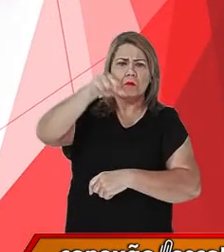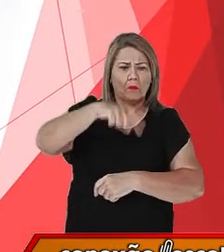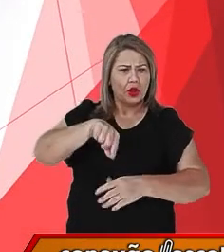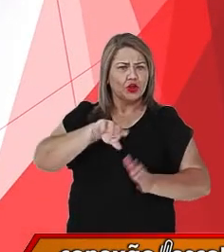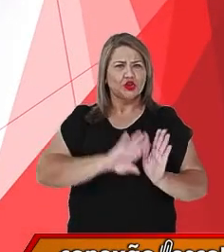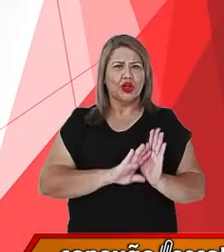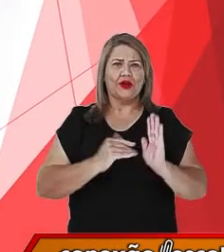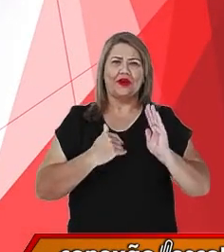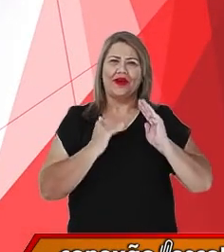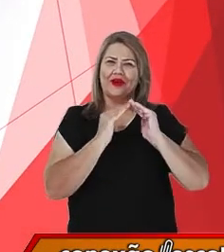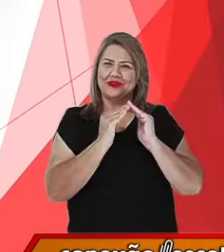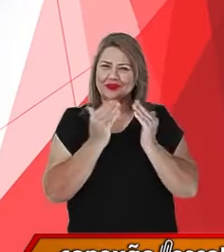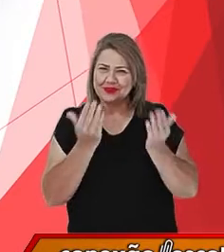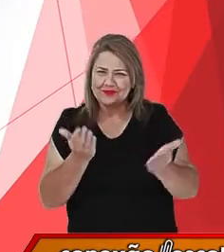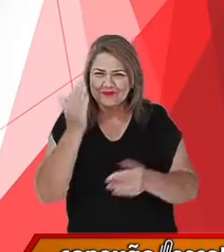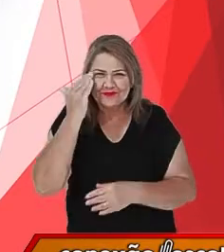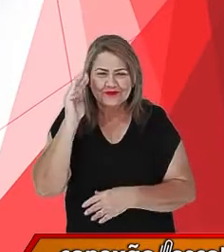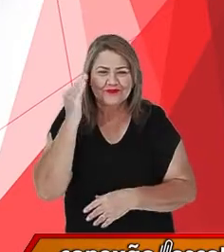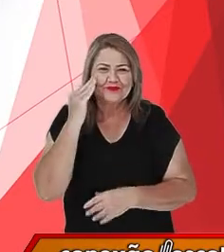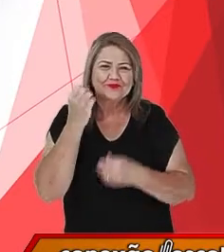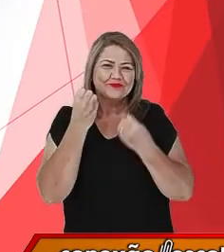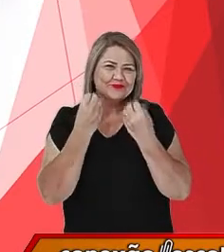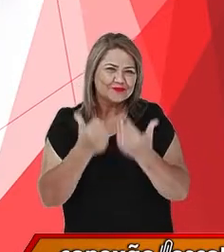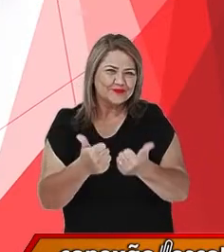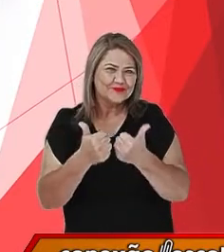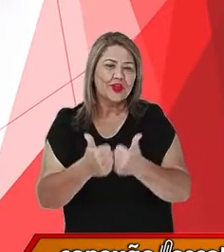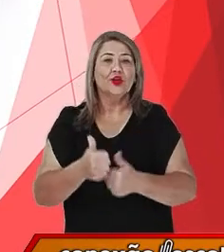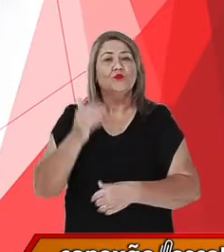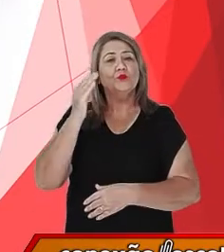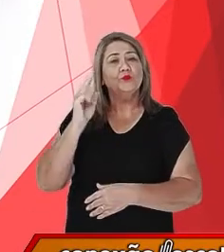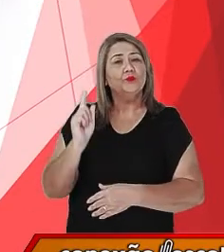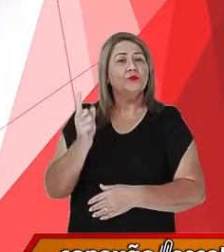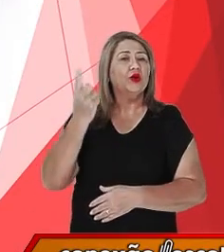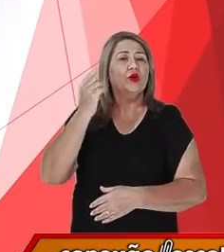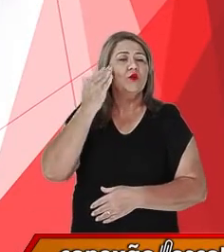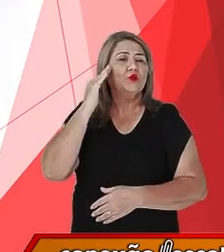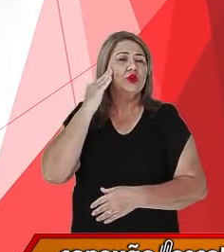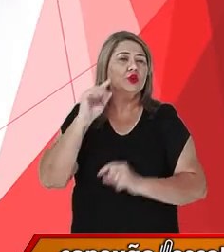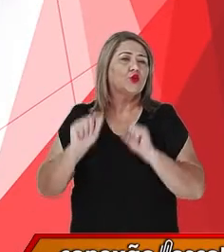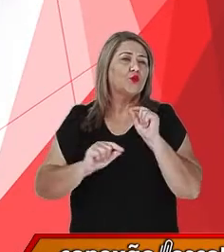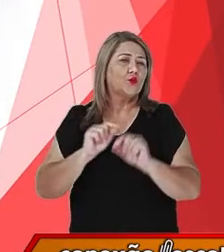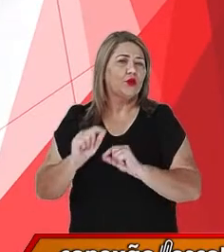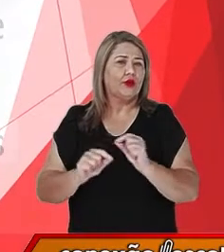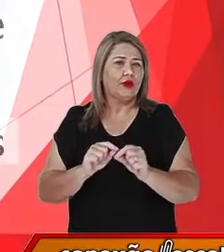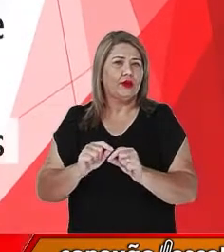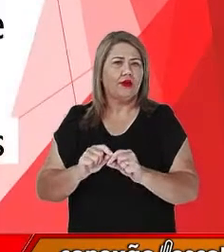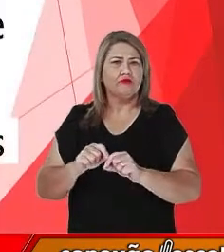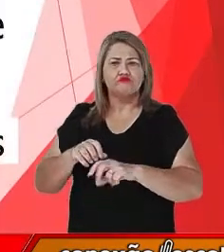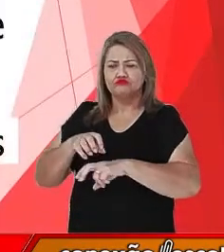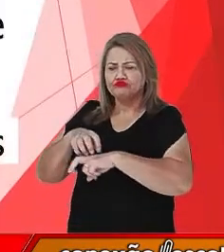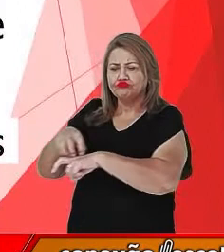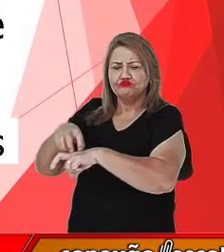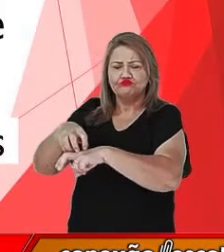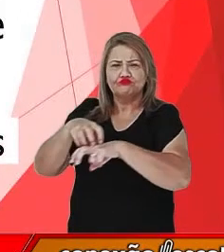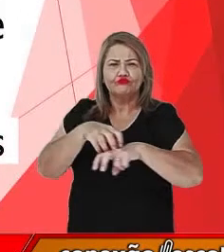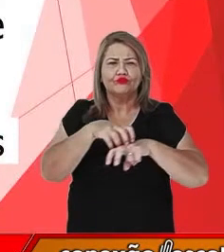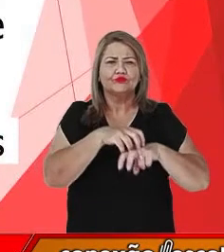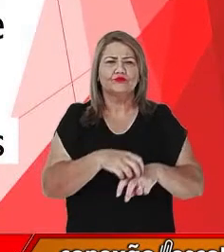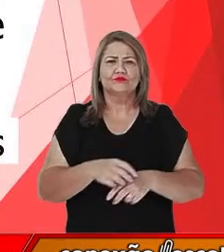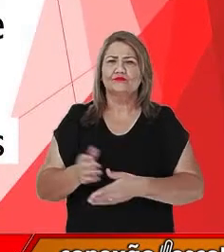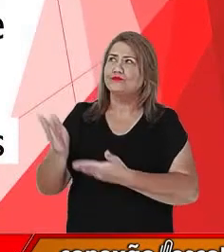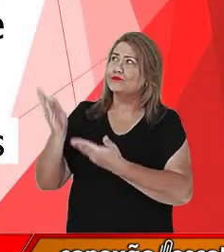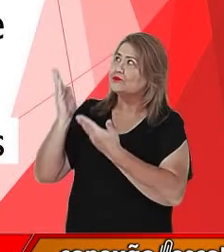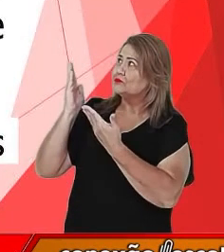sua casa, beleza? Primeiro, nós precisamos compreender o que são as redes de transporte. Nós entendemos por rede